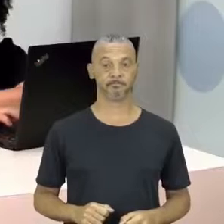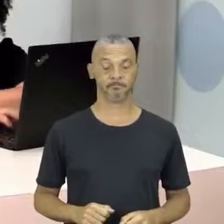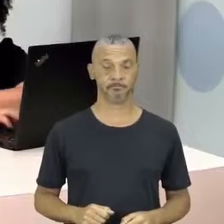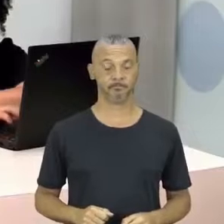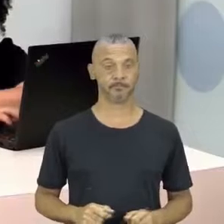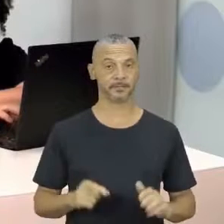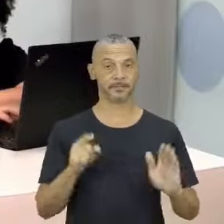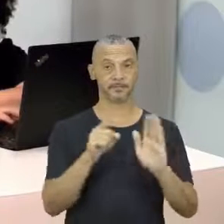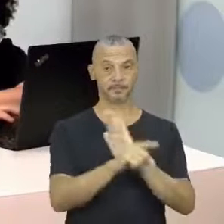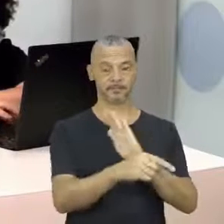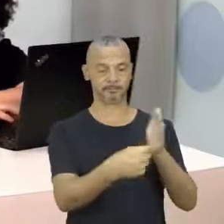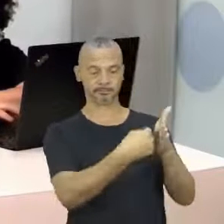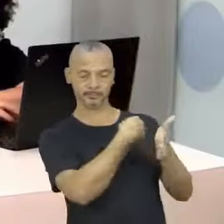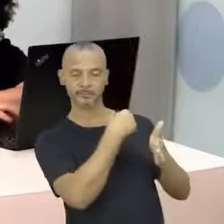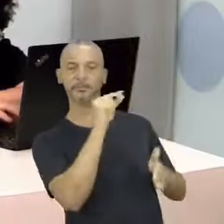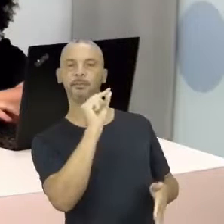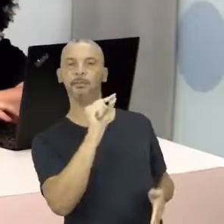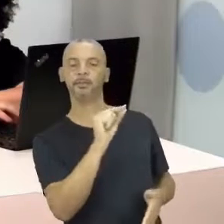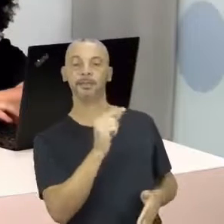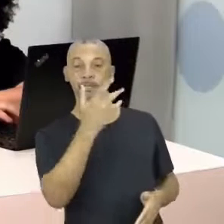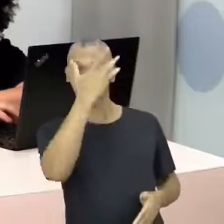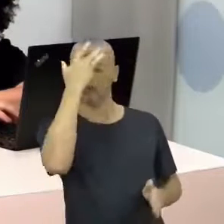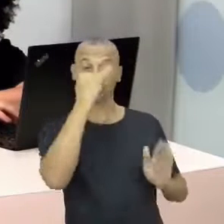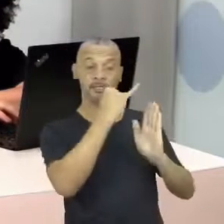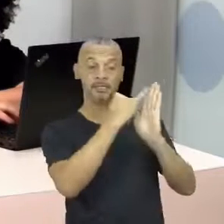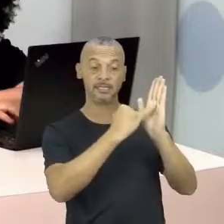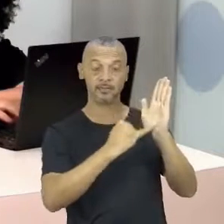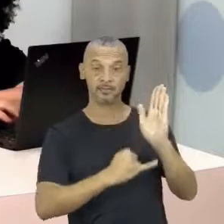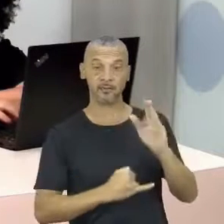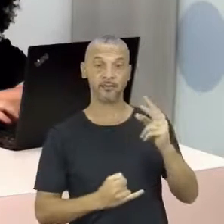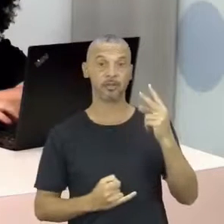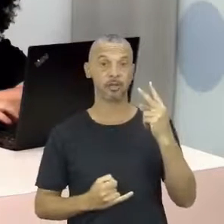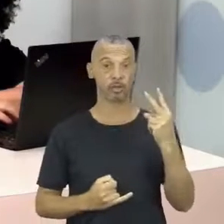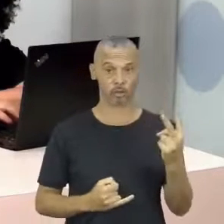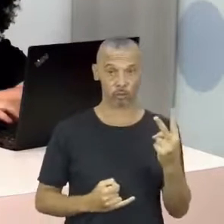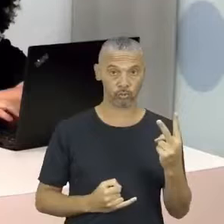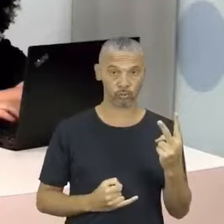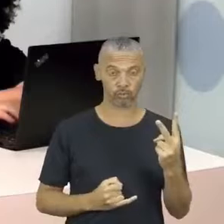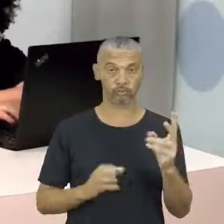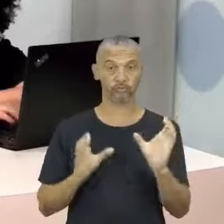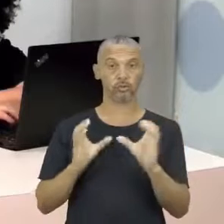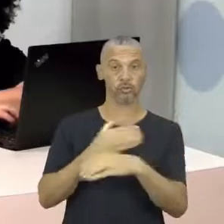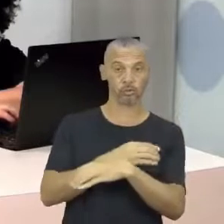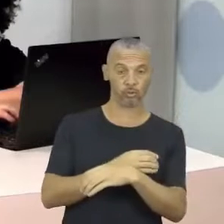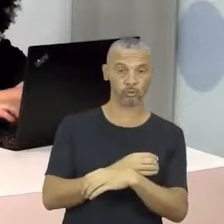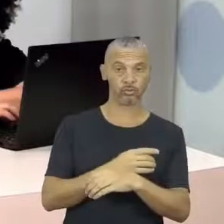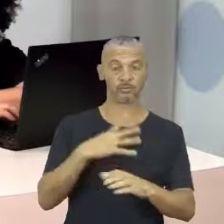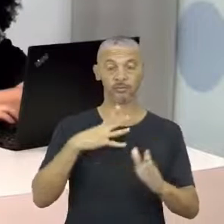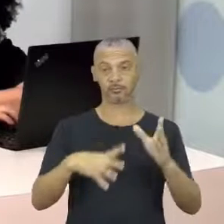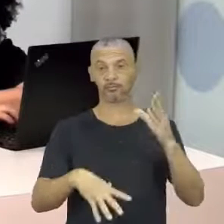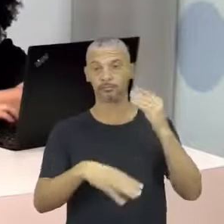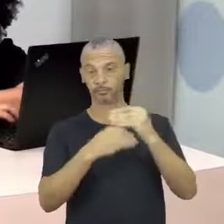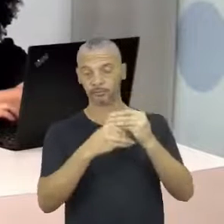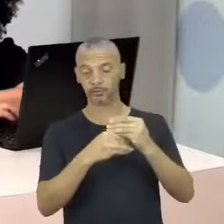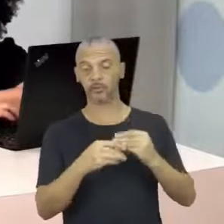Ó, perguntaram aqui também se a pessoa se inscreveu para duas disciplinas no concurso, se ela vai ter que anexar